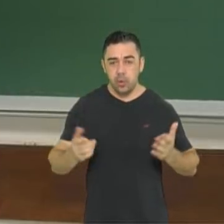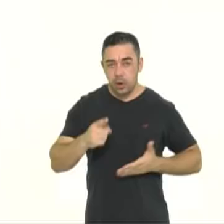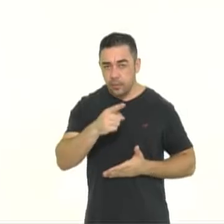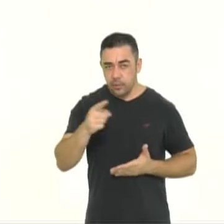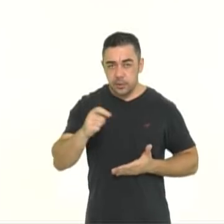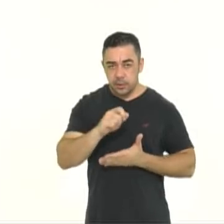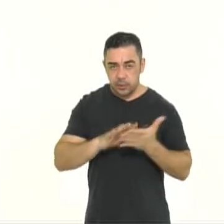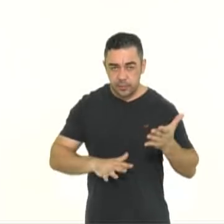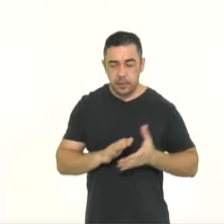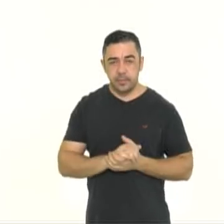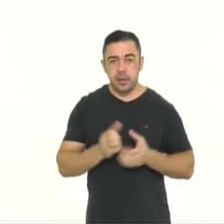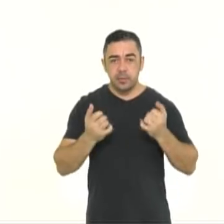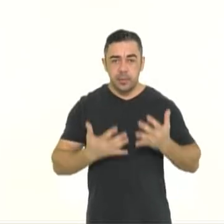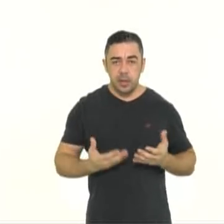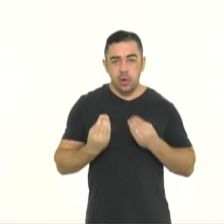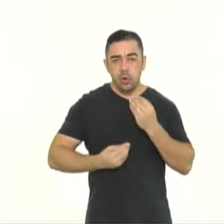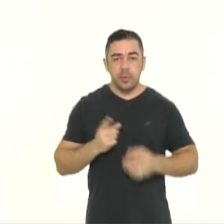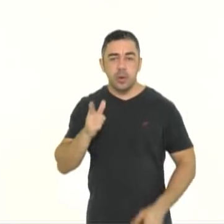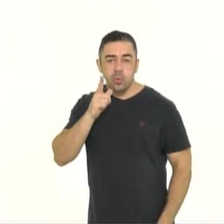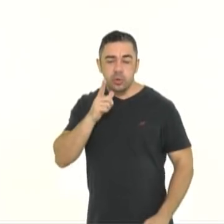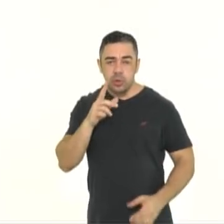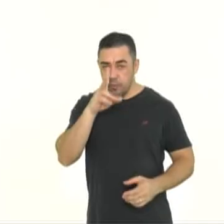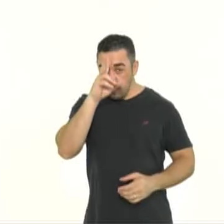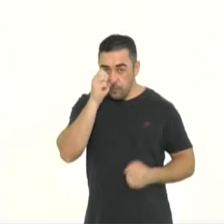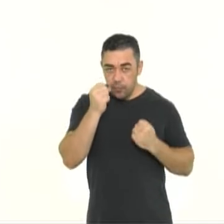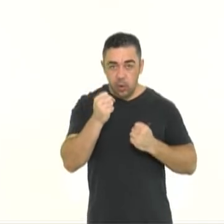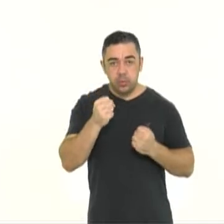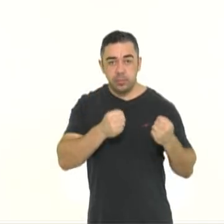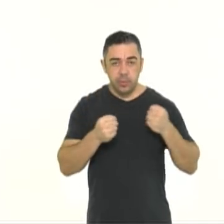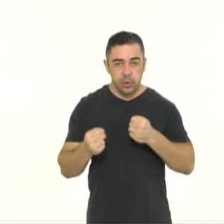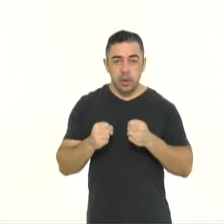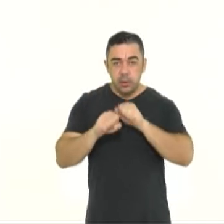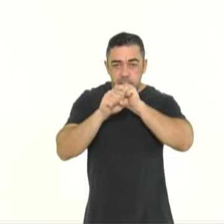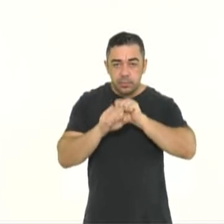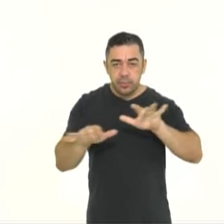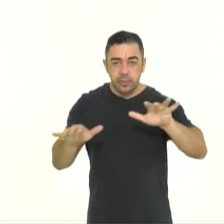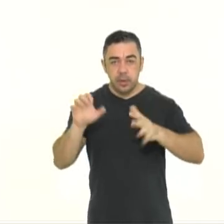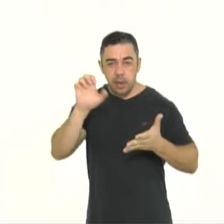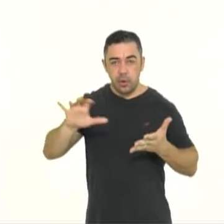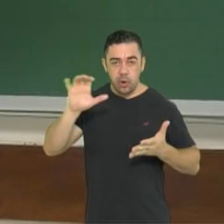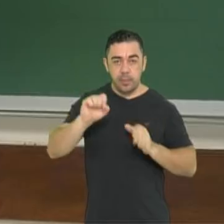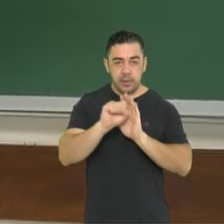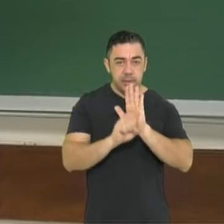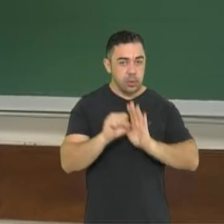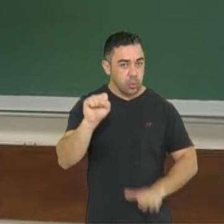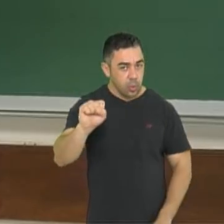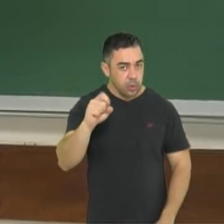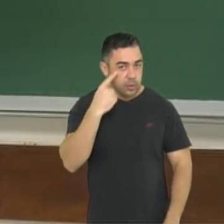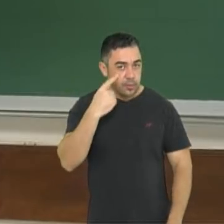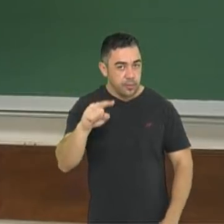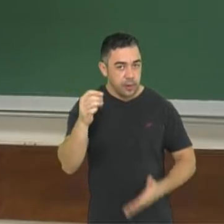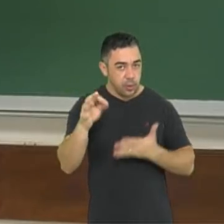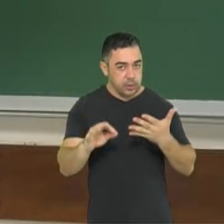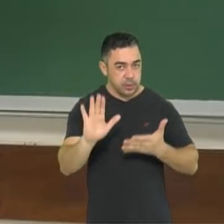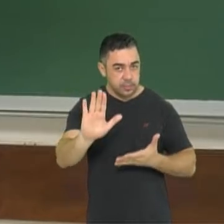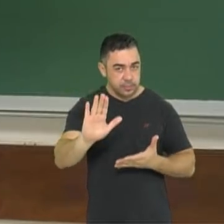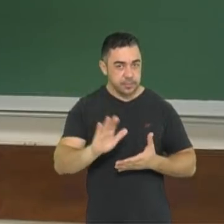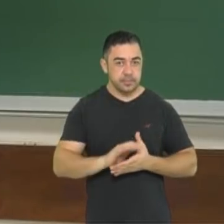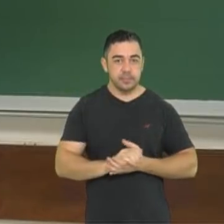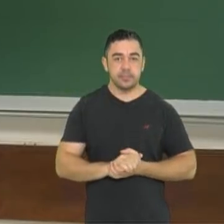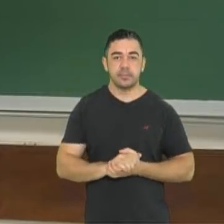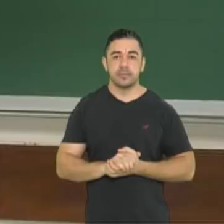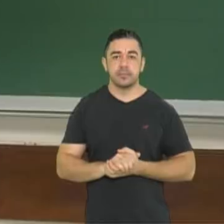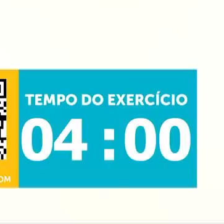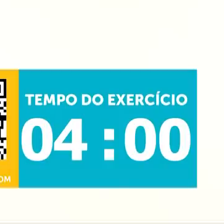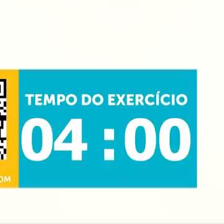explique como Carlos Magno fortaleceu seu poder e expandiu seus domínios na Europa no século VIII. Daqui a pouquinho nós voltamos, corrigimos junto.